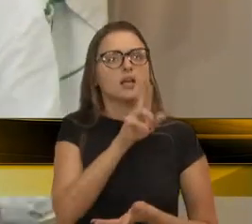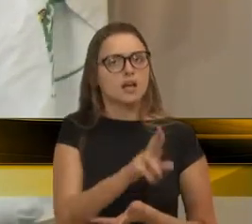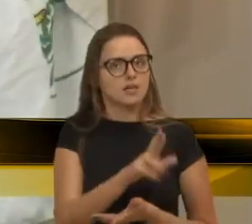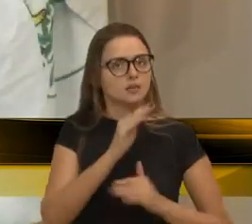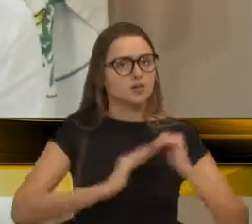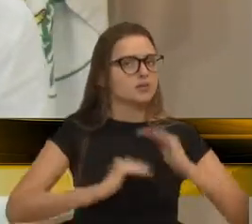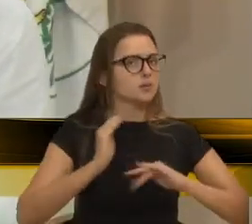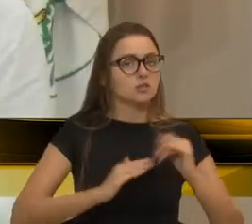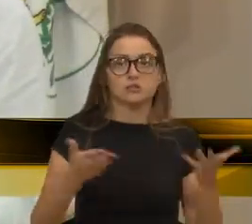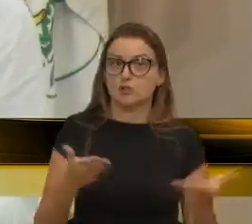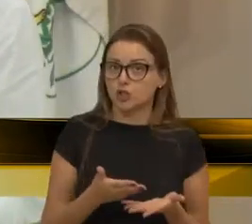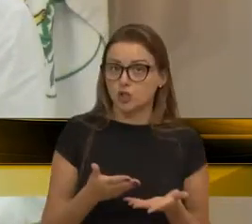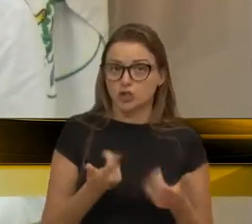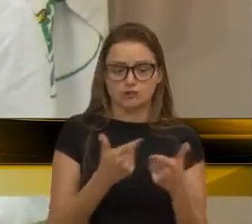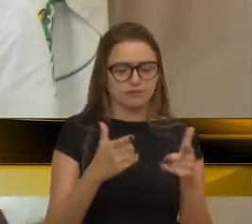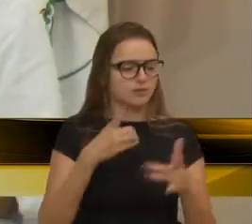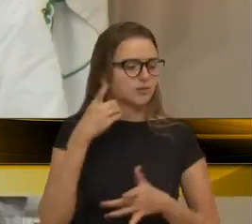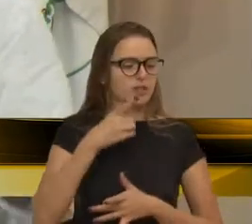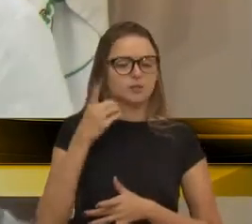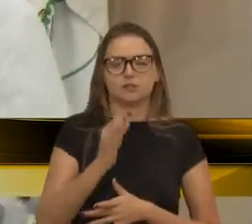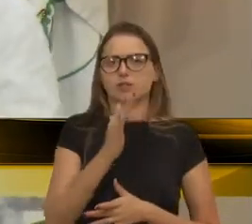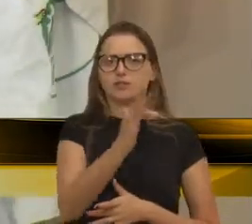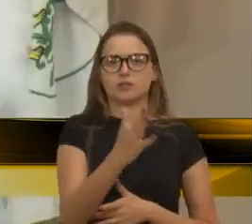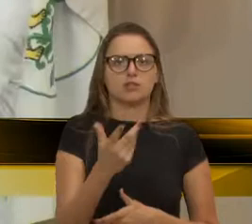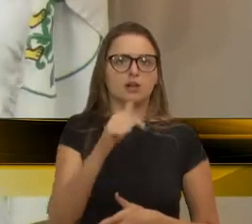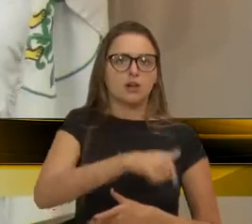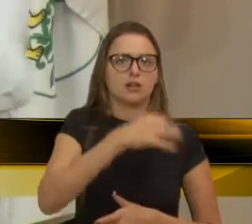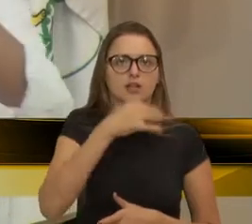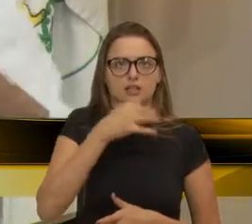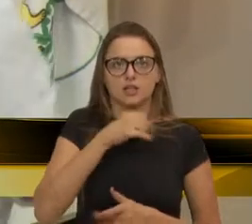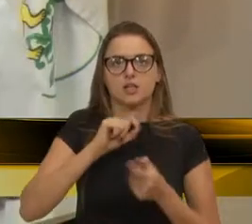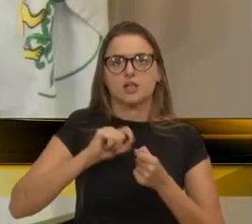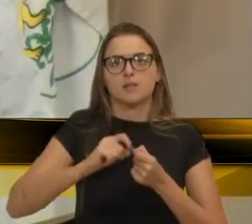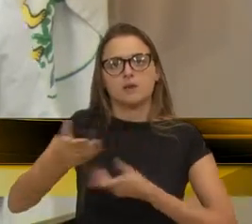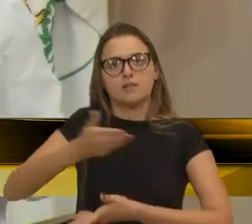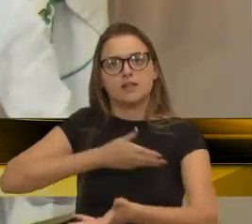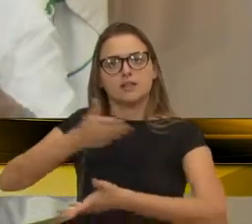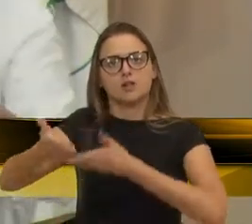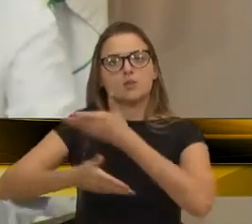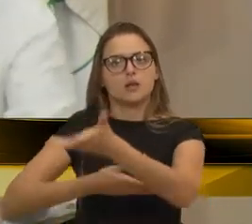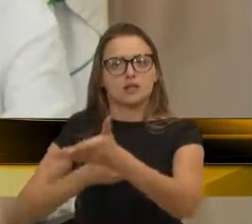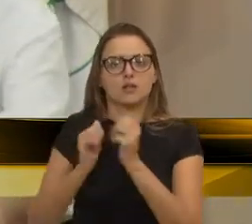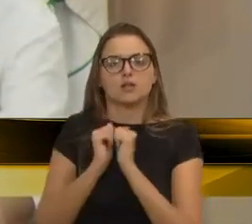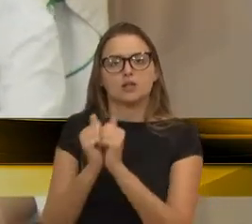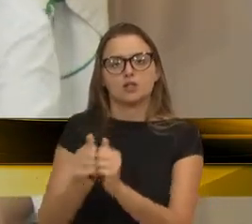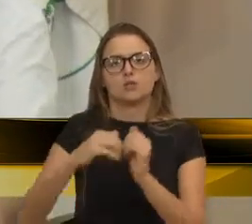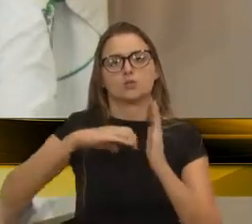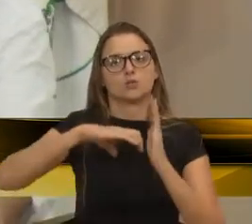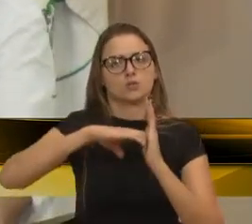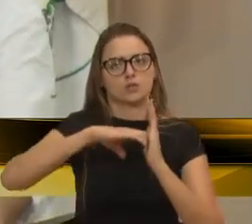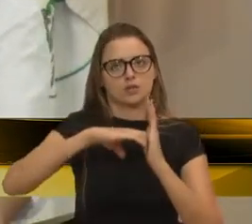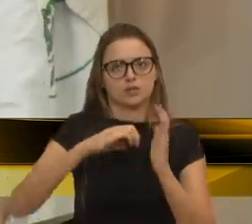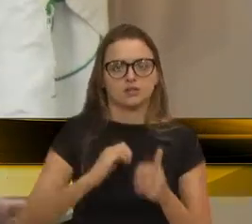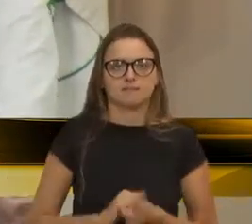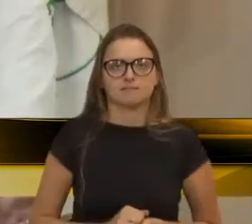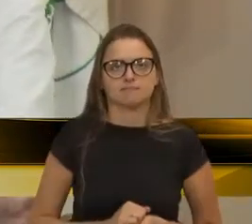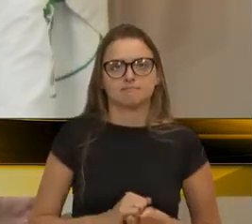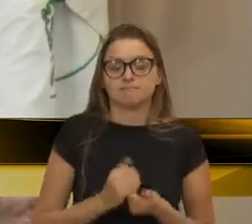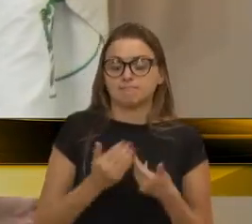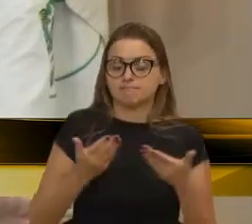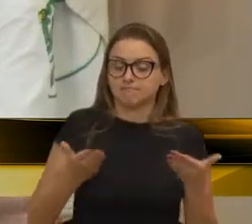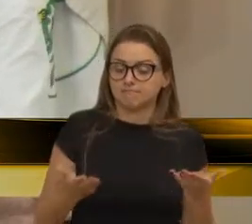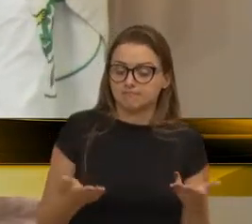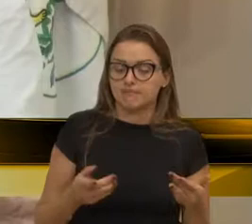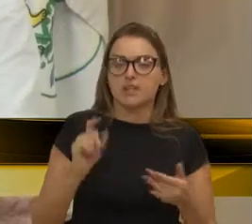hoje nós não temos deputados federais para fazer essa interlocução da nossa cidade junto ao Congresso Nacional. Então urge que